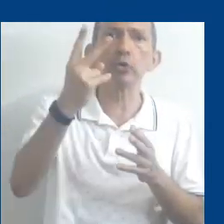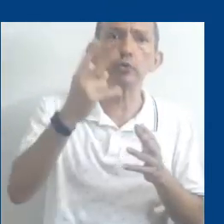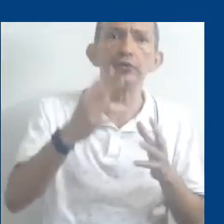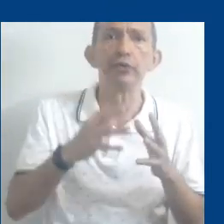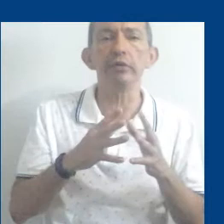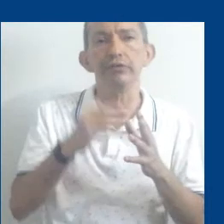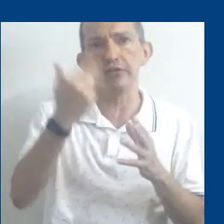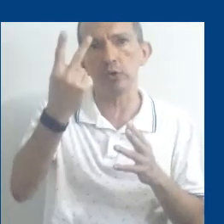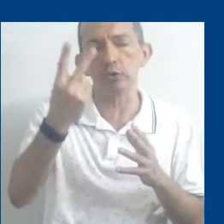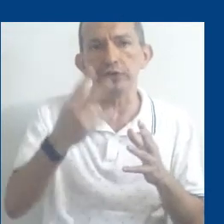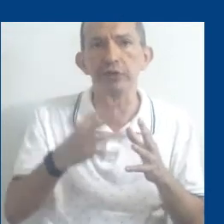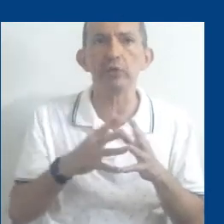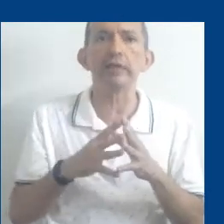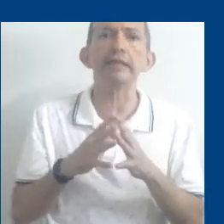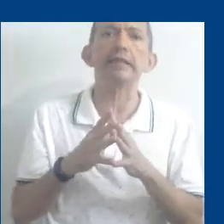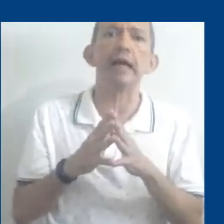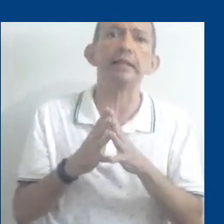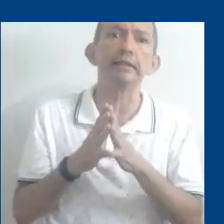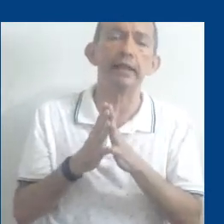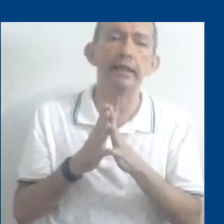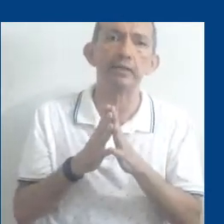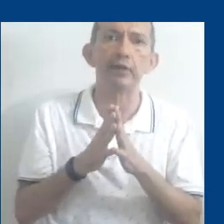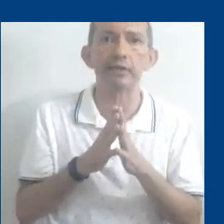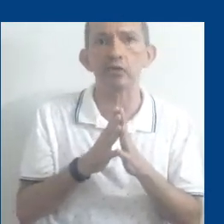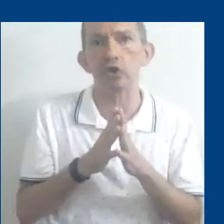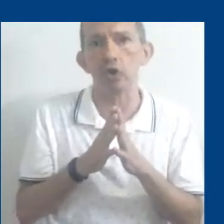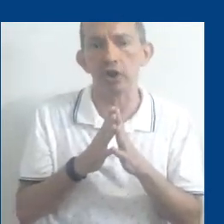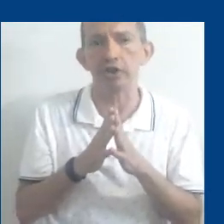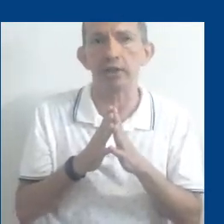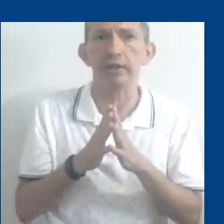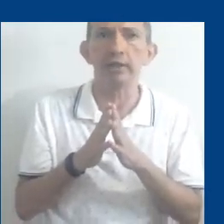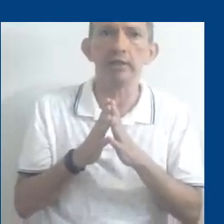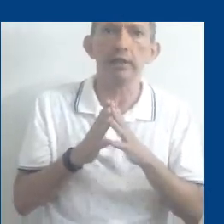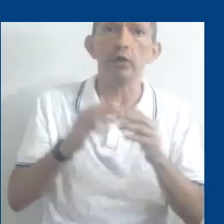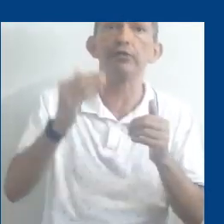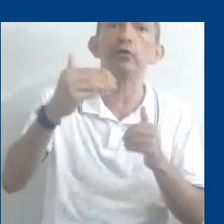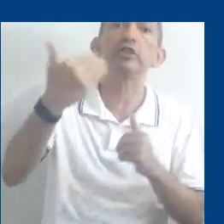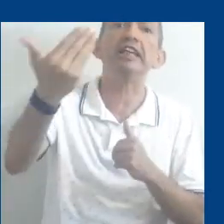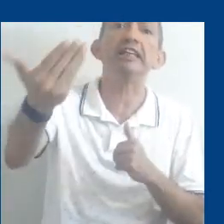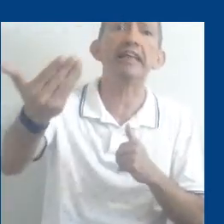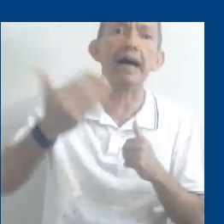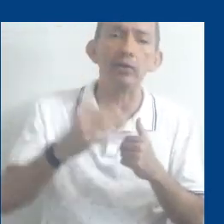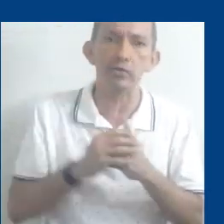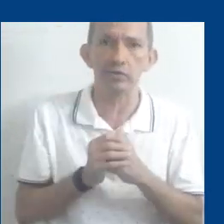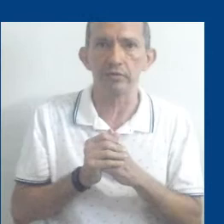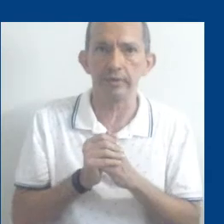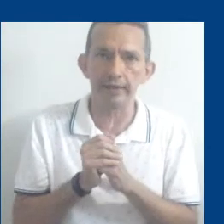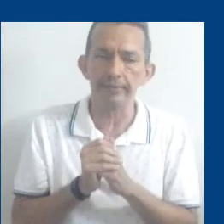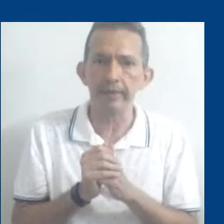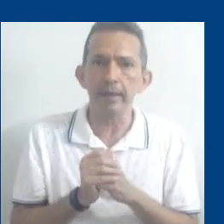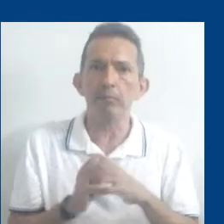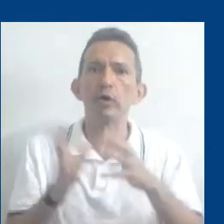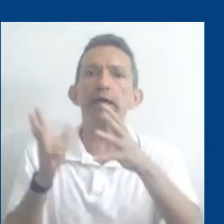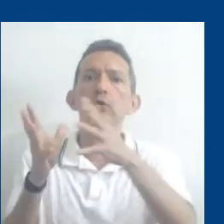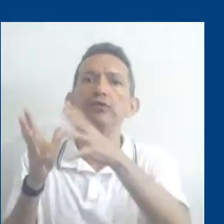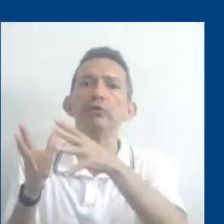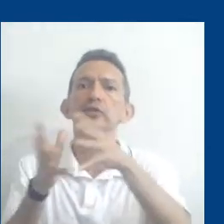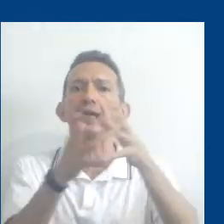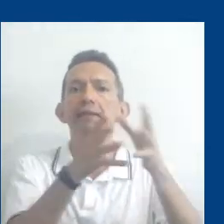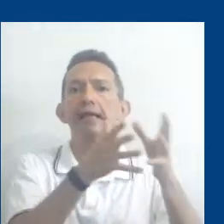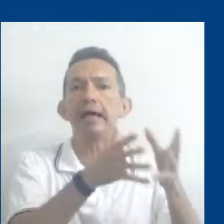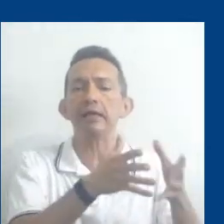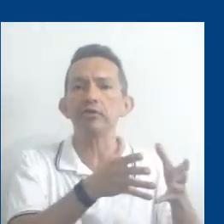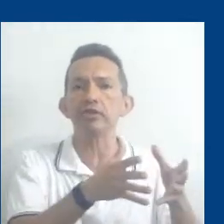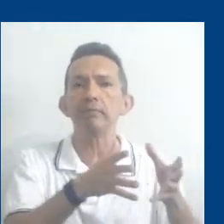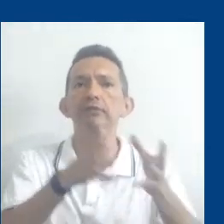o segundo filho da escala da classificação zoológica, que é o filho dos quinidários, né? Por que o filho